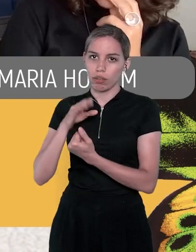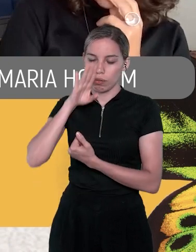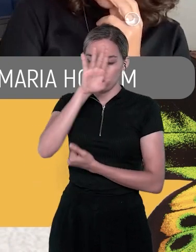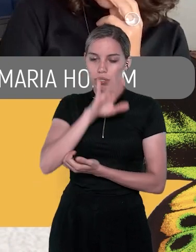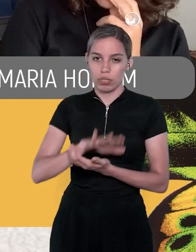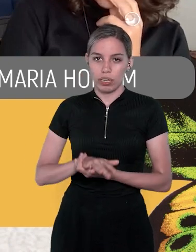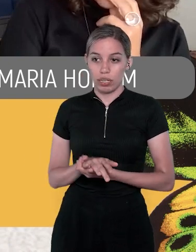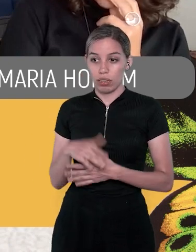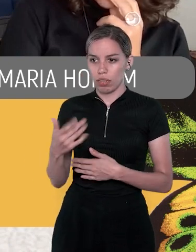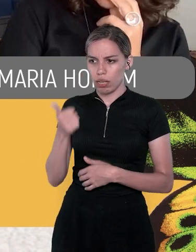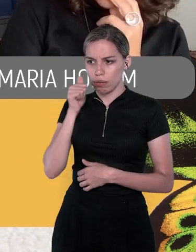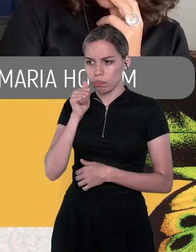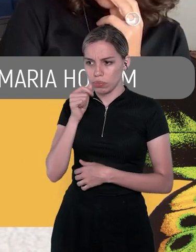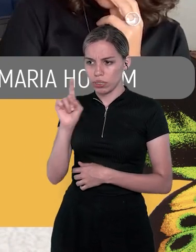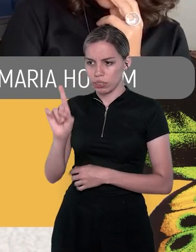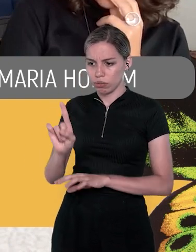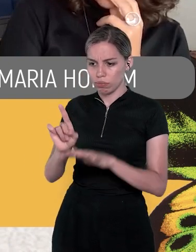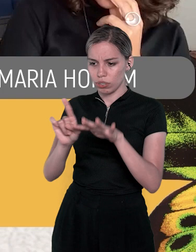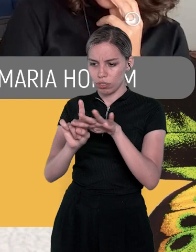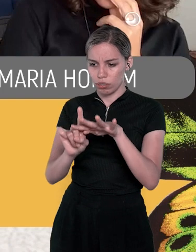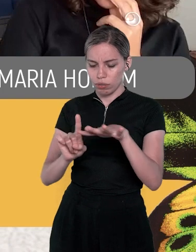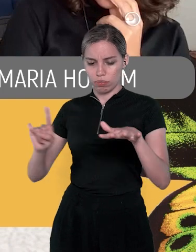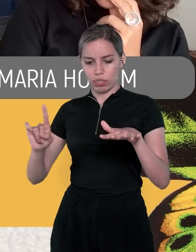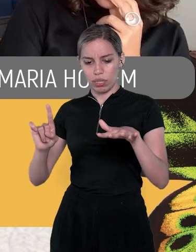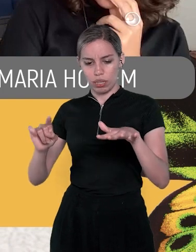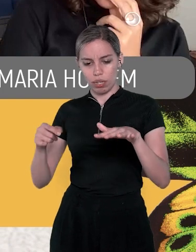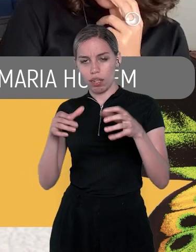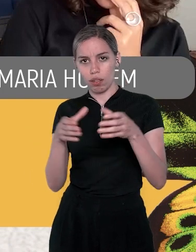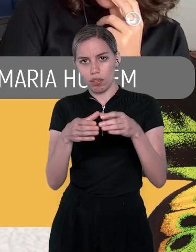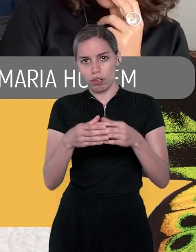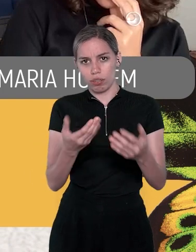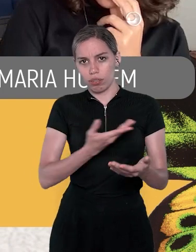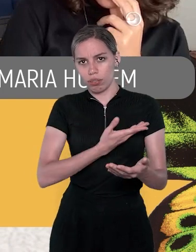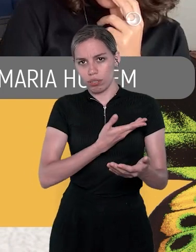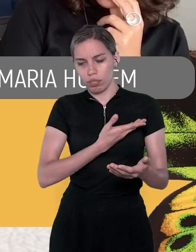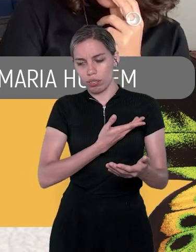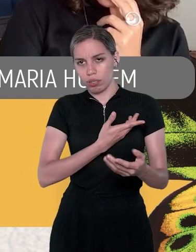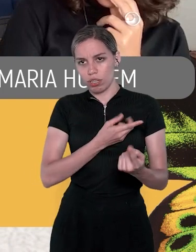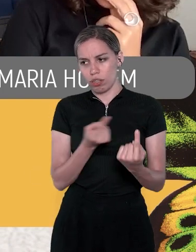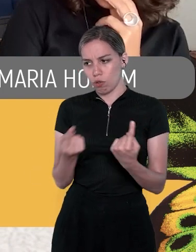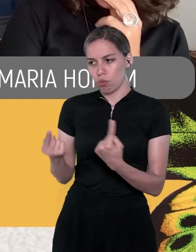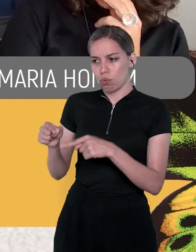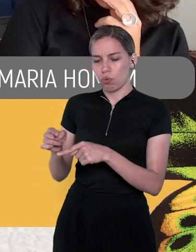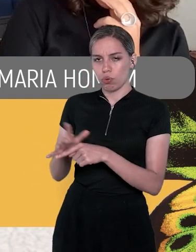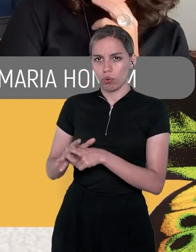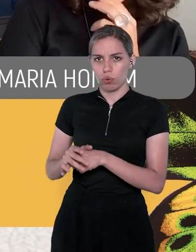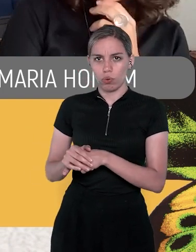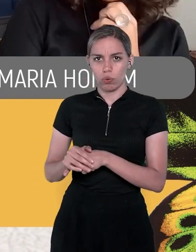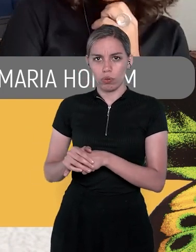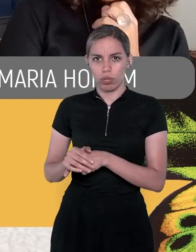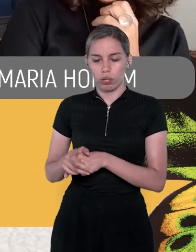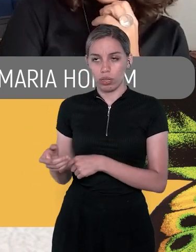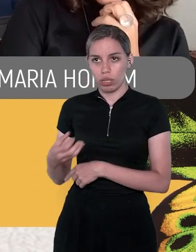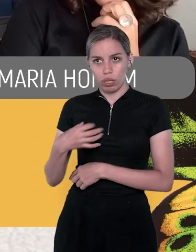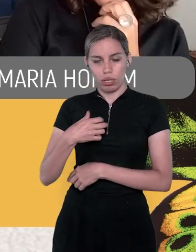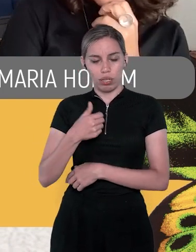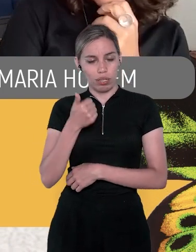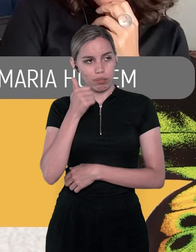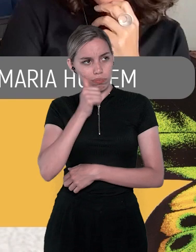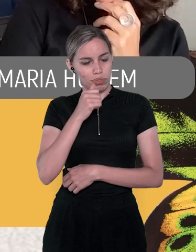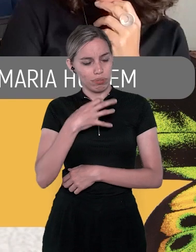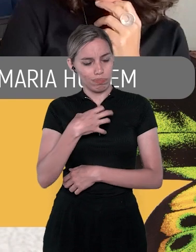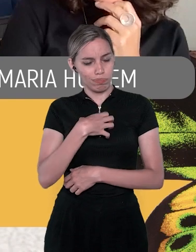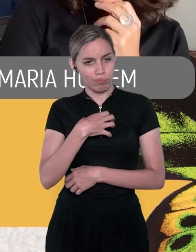que um adolescente passa, né? Quer dizer, o que devem estar falando comigo, né? Se sentiu traída, no meio